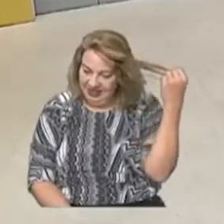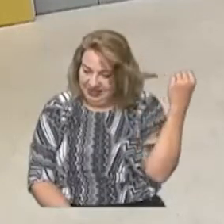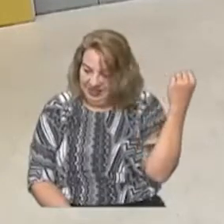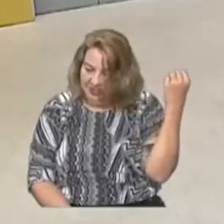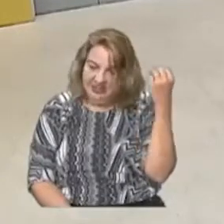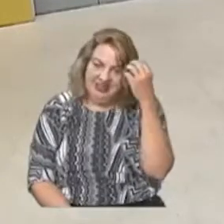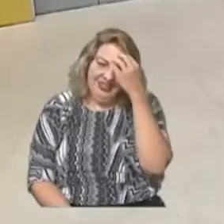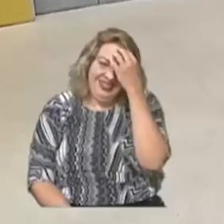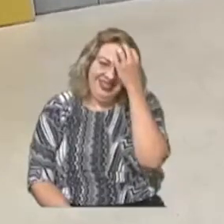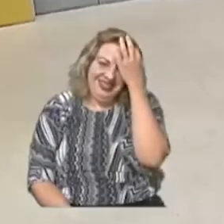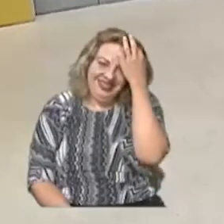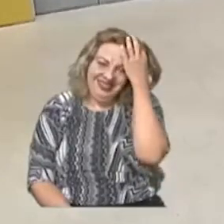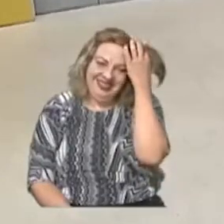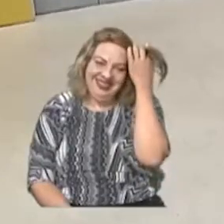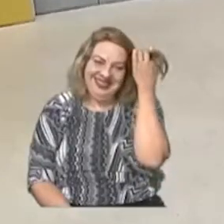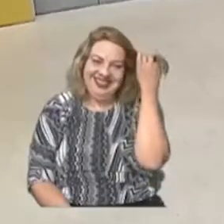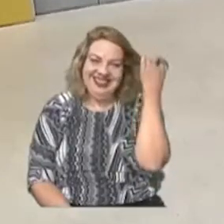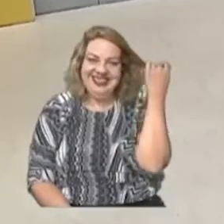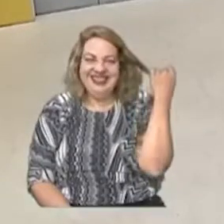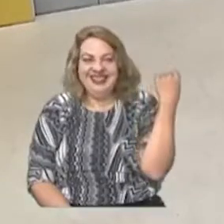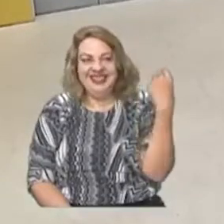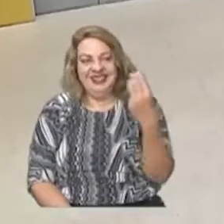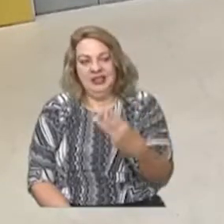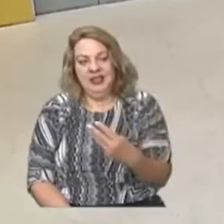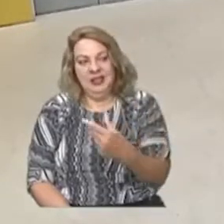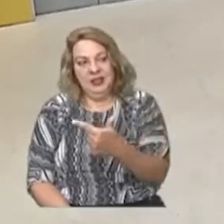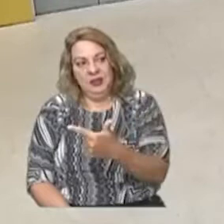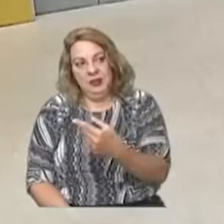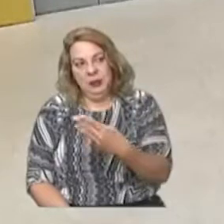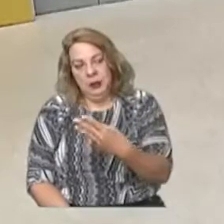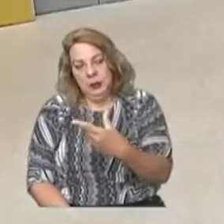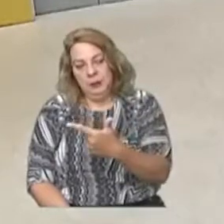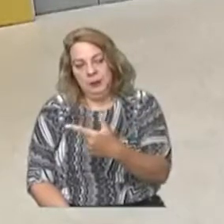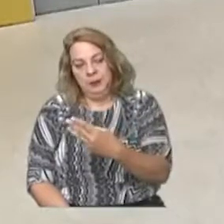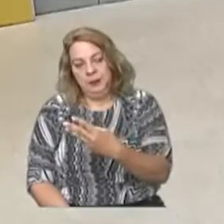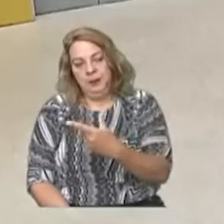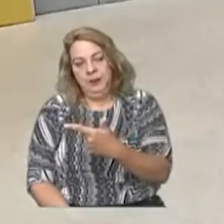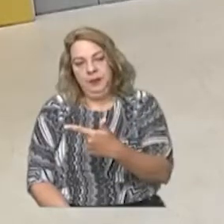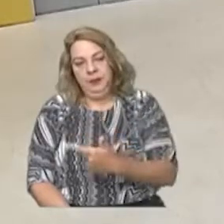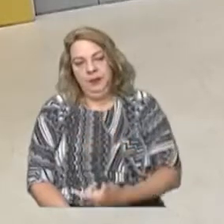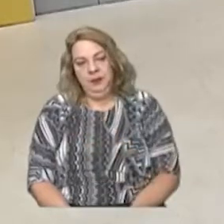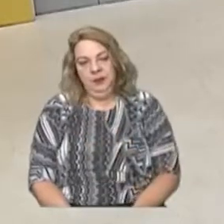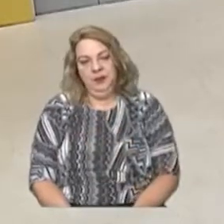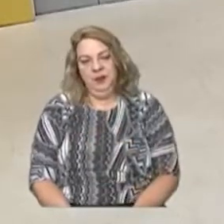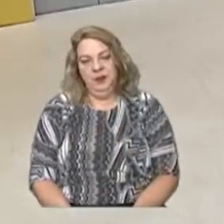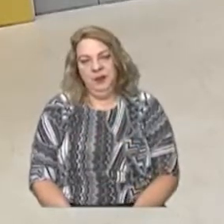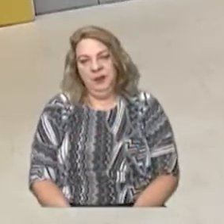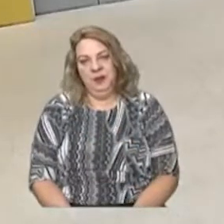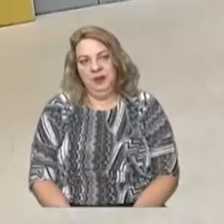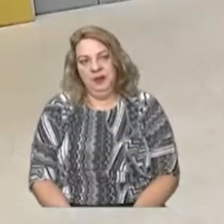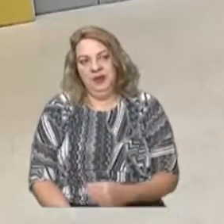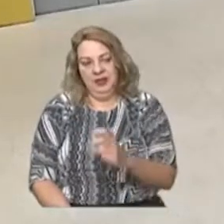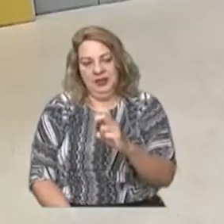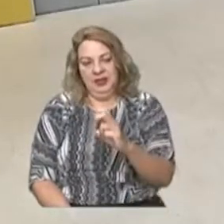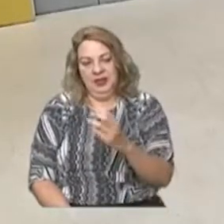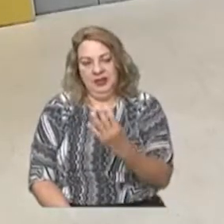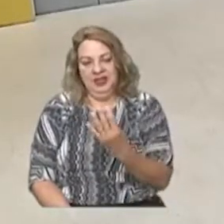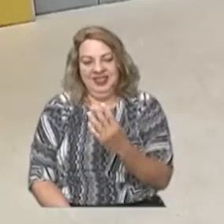4. 32, 32. 32 subiu, saiu 32 e